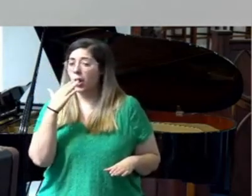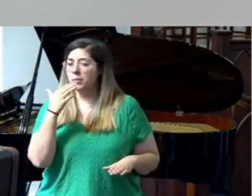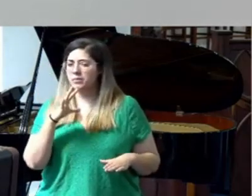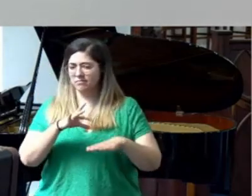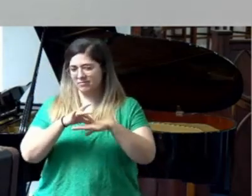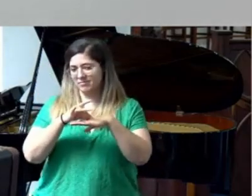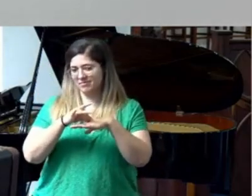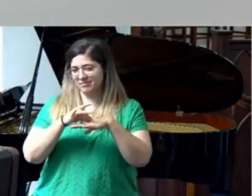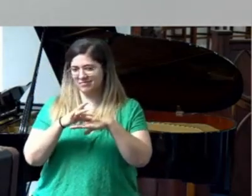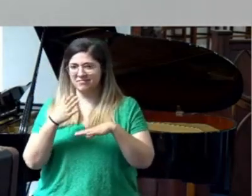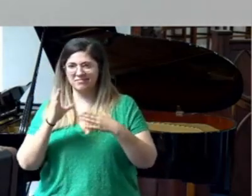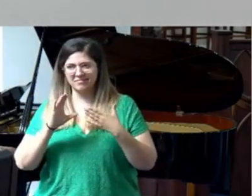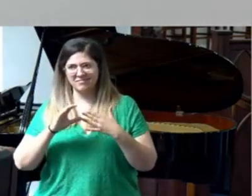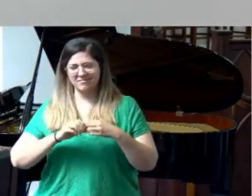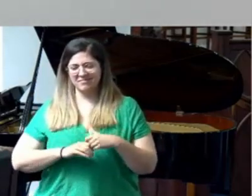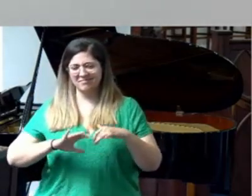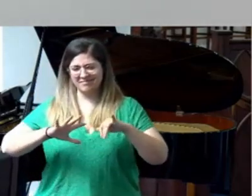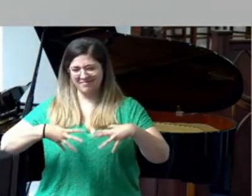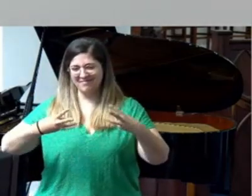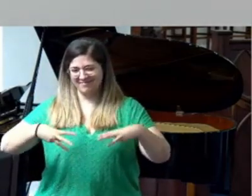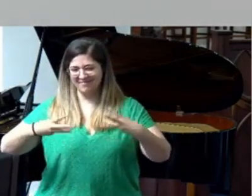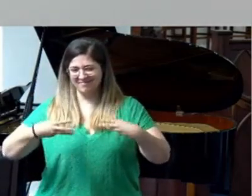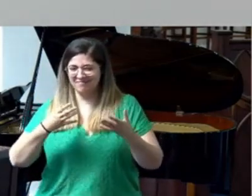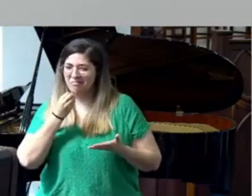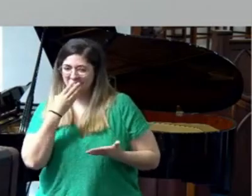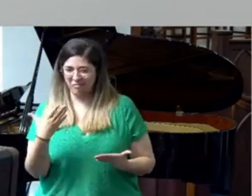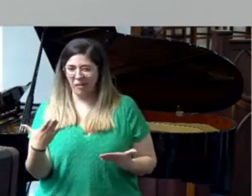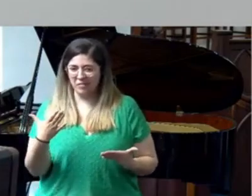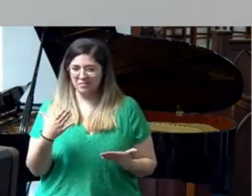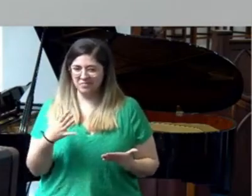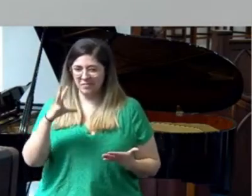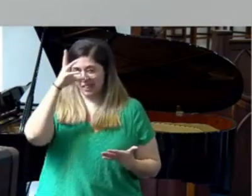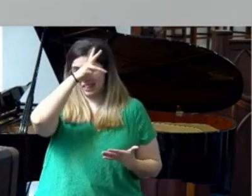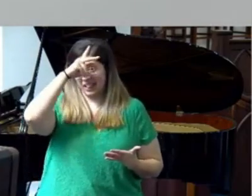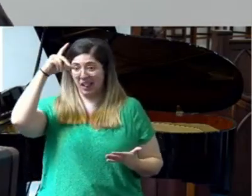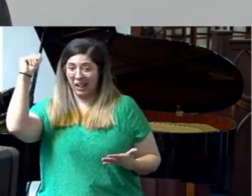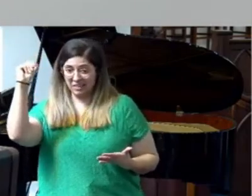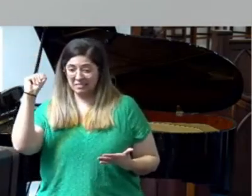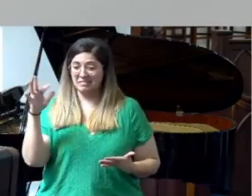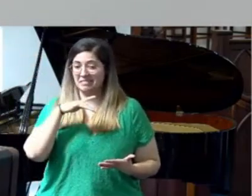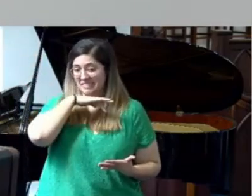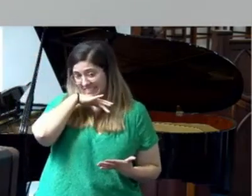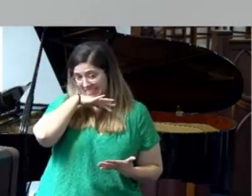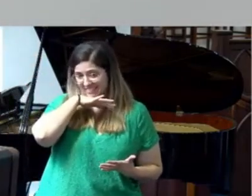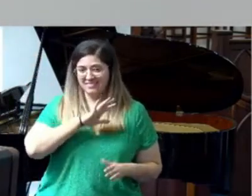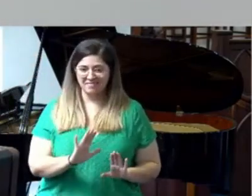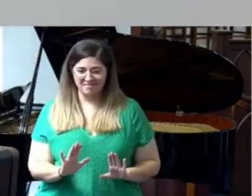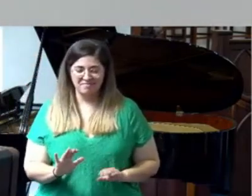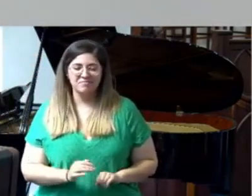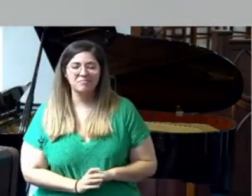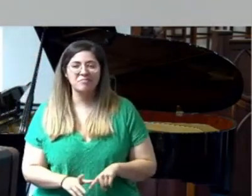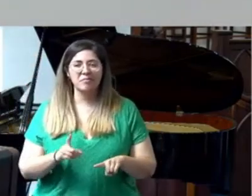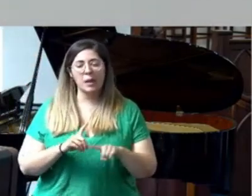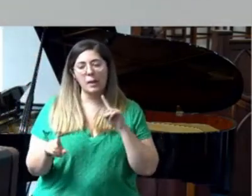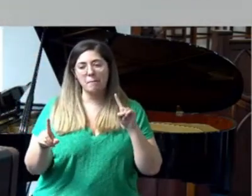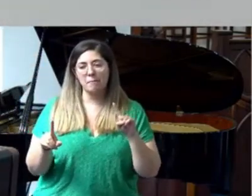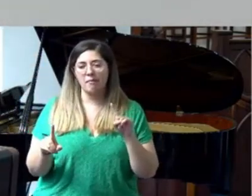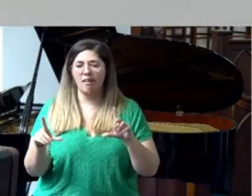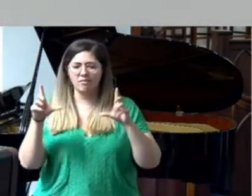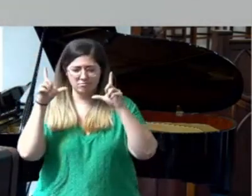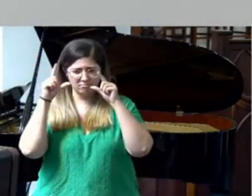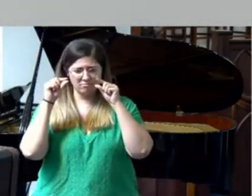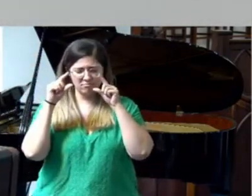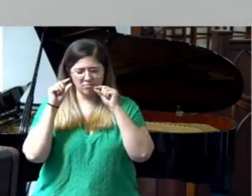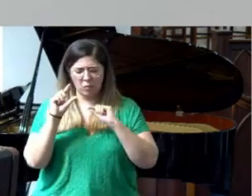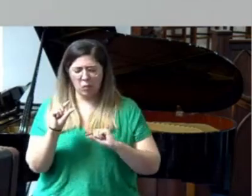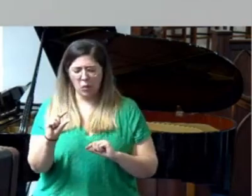que fazem bem ao nosso corpo? Quem de nós não sabe que muito refrigerante faz mal? Quem de nós não sabe que dormir pouco